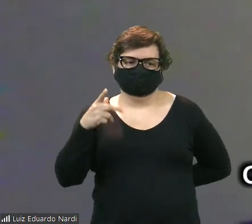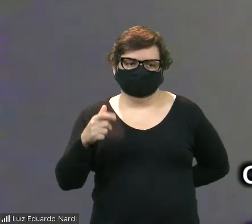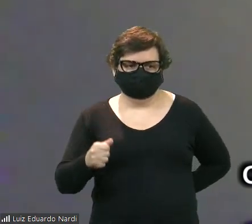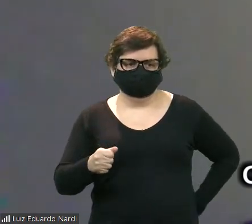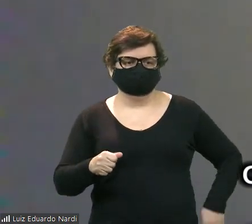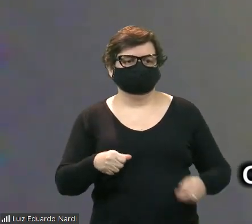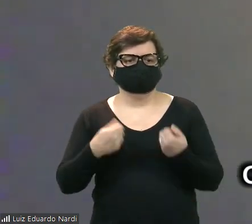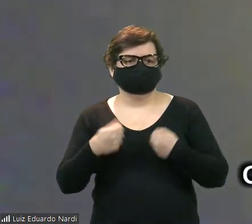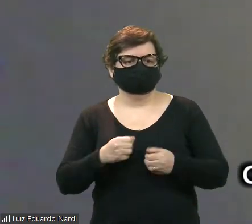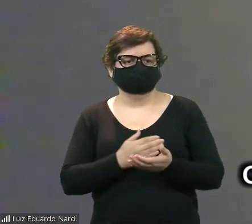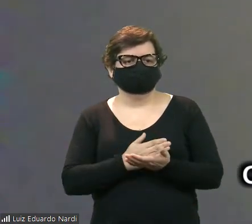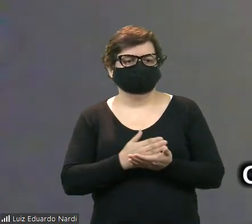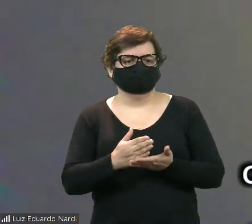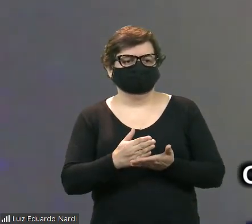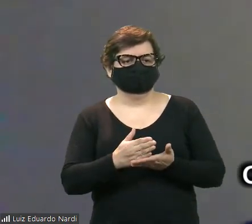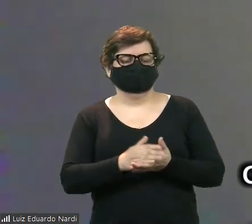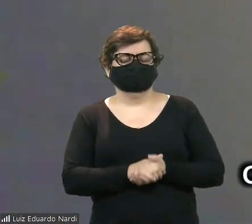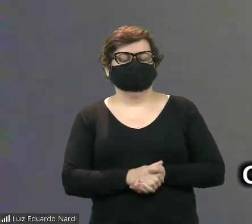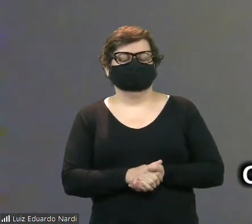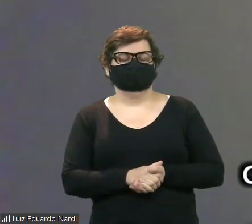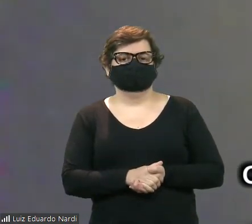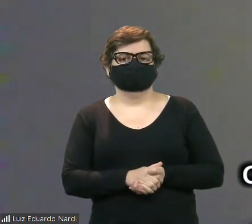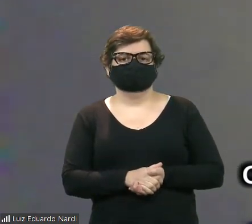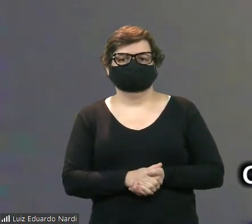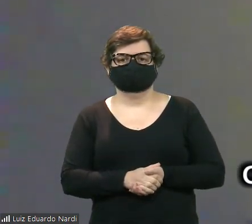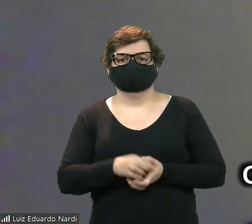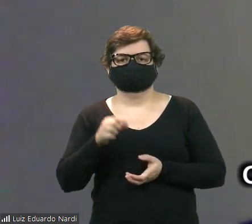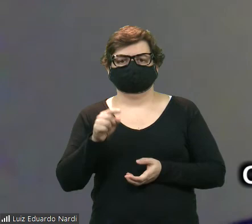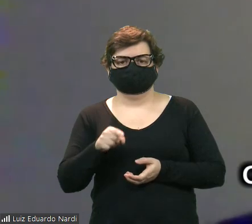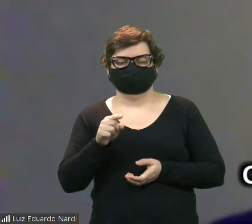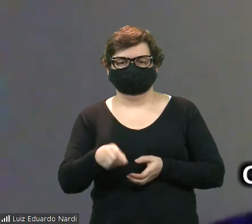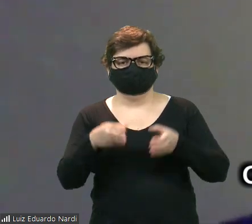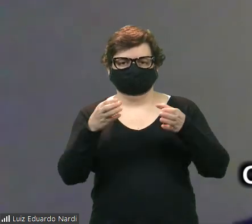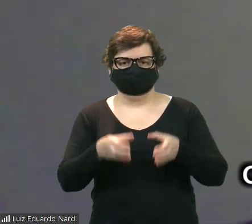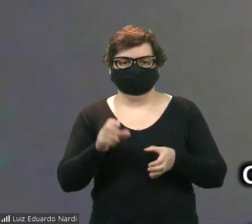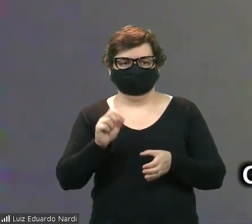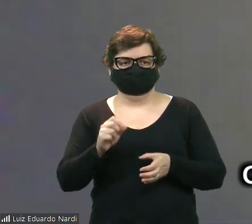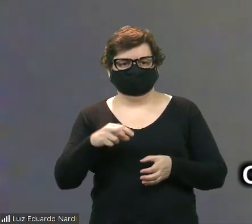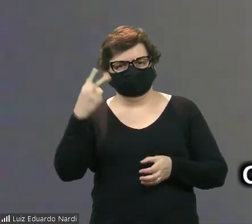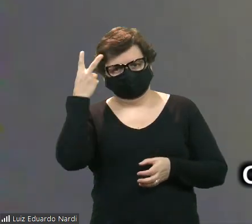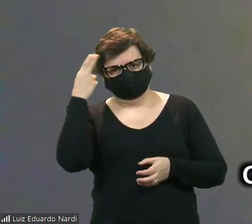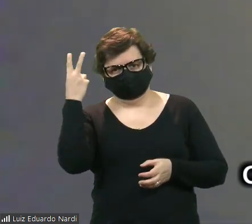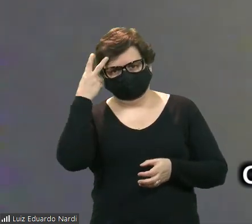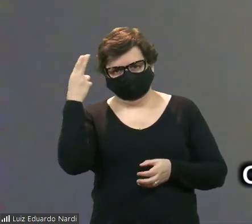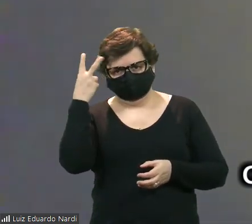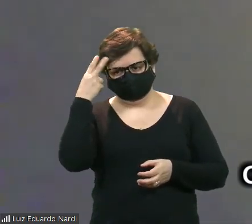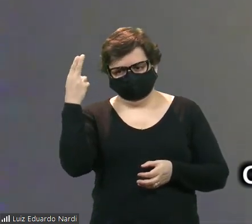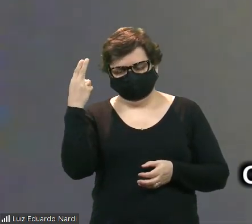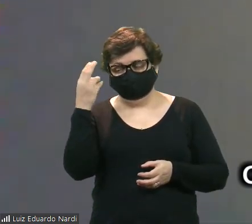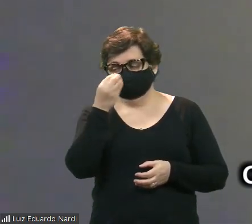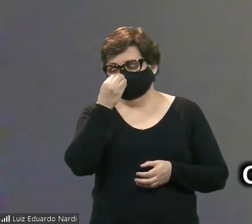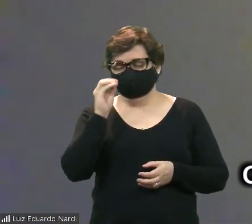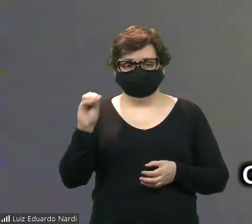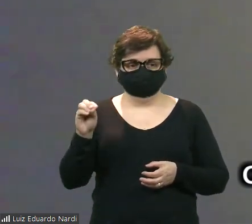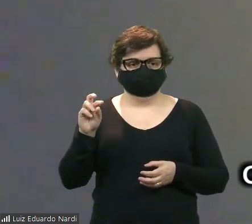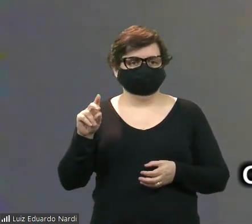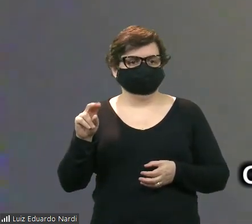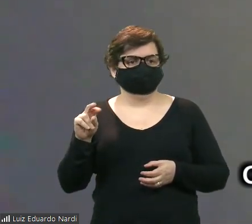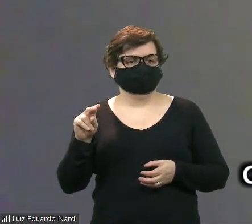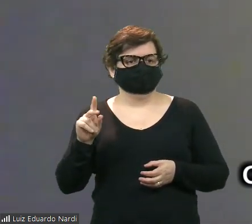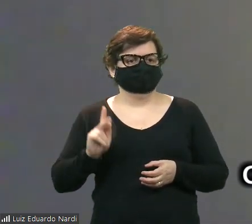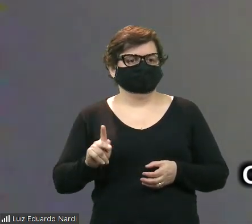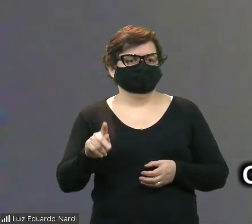início. E essa faixa, que geralmente era negada, como sempre foi